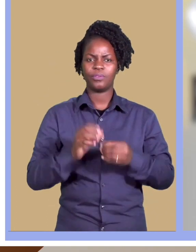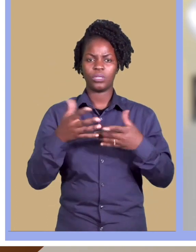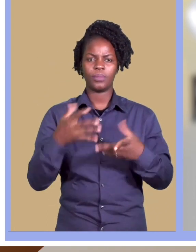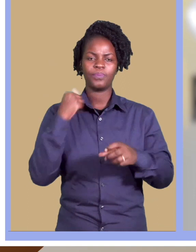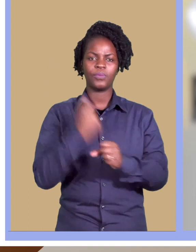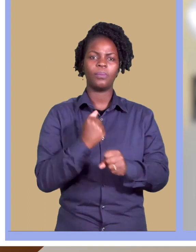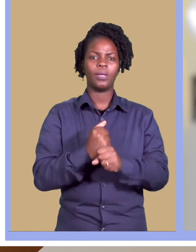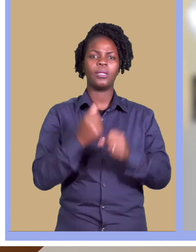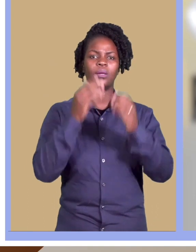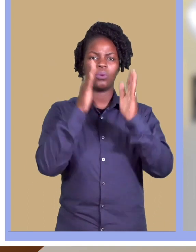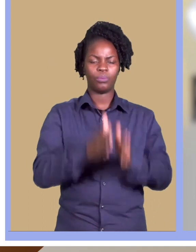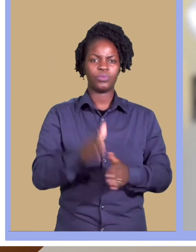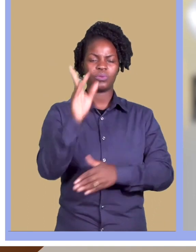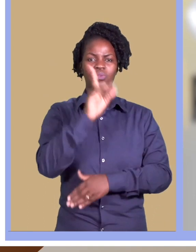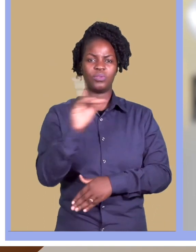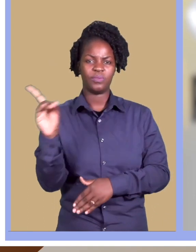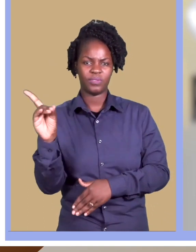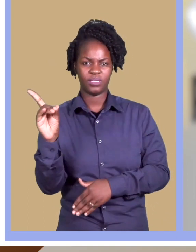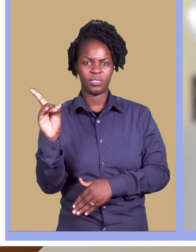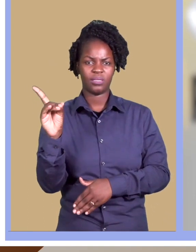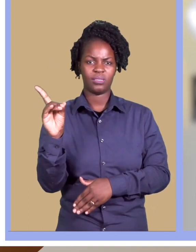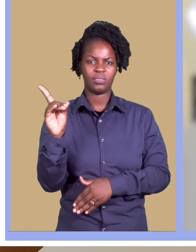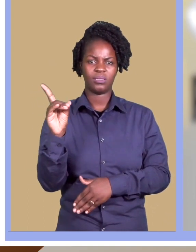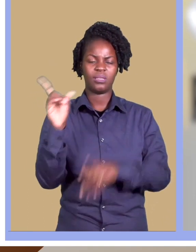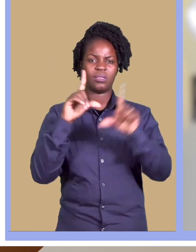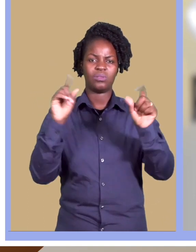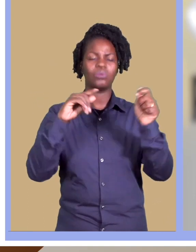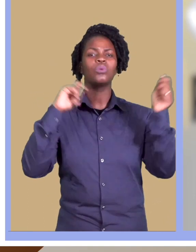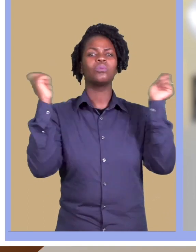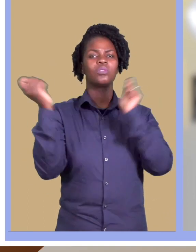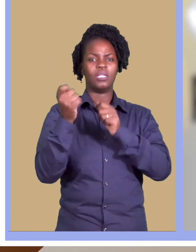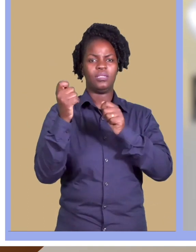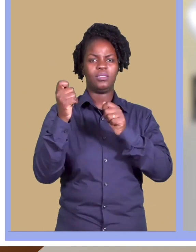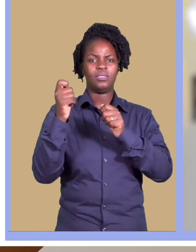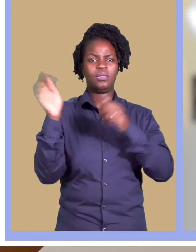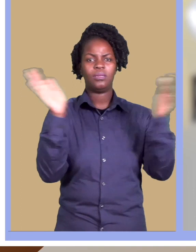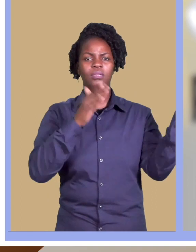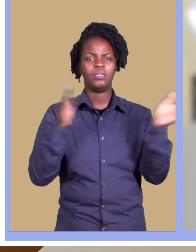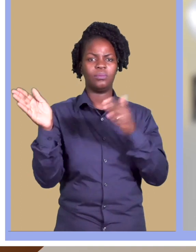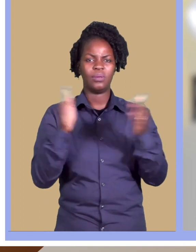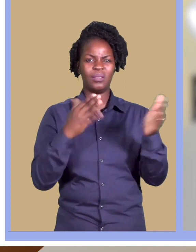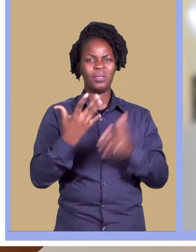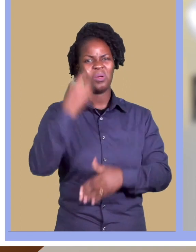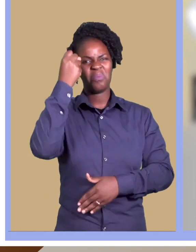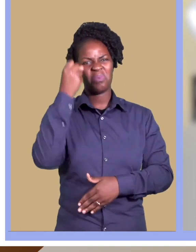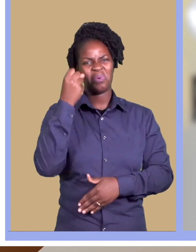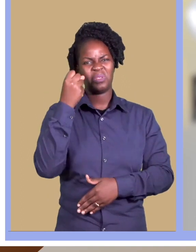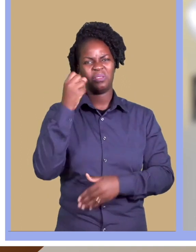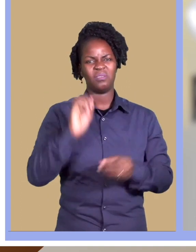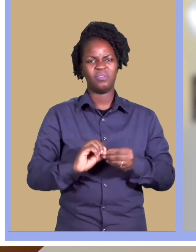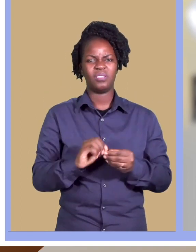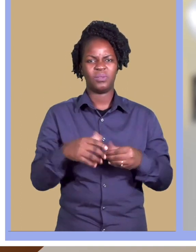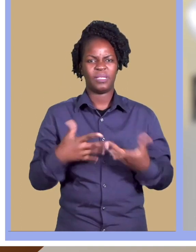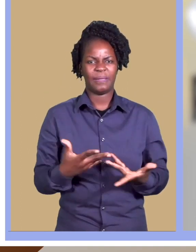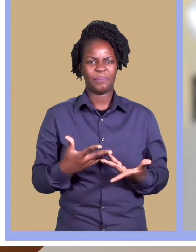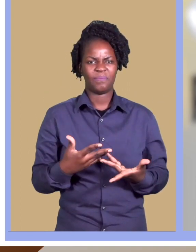trabalhado com pessoas com deficiência, principalmente nas mudanças climáticas. Pode, se calhar, olhando